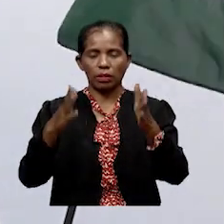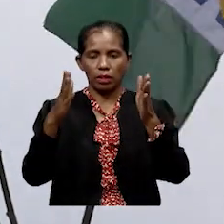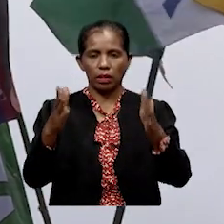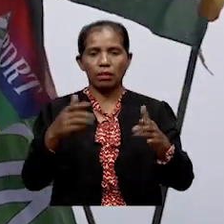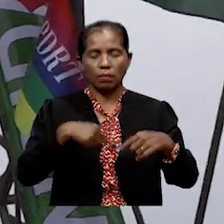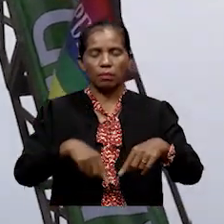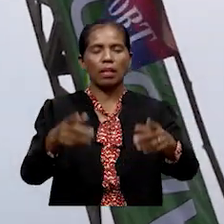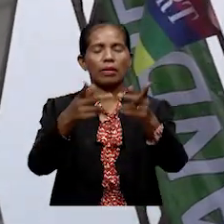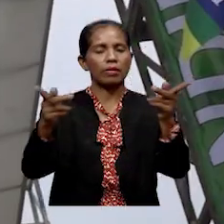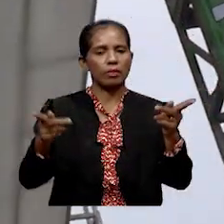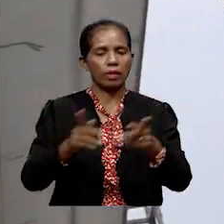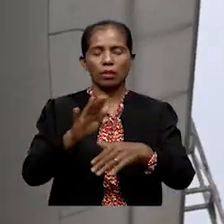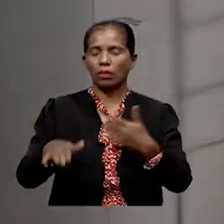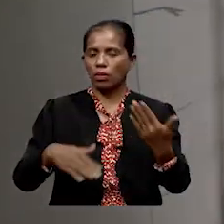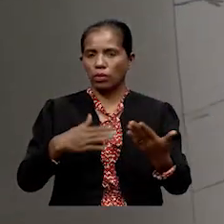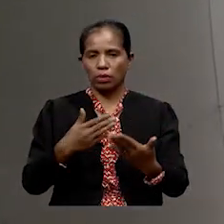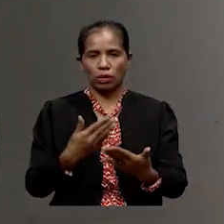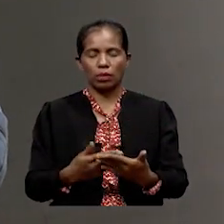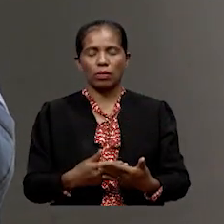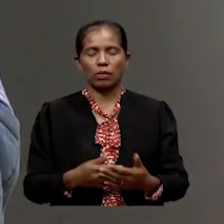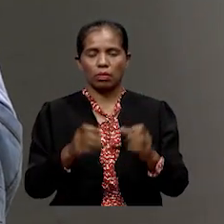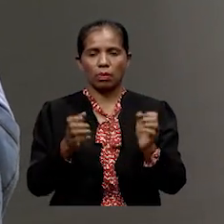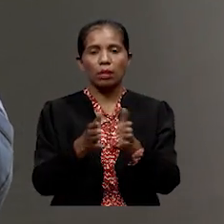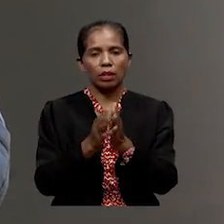Bapak kami untuk melakukan situ proposal